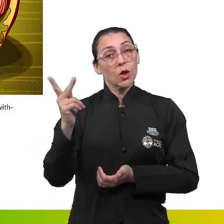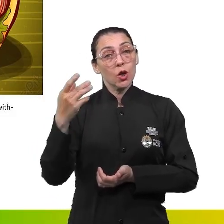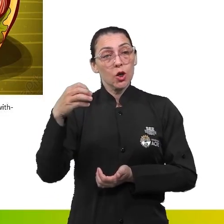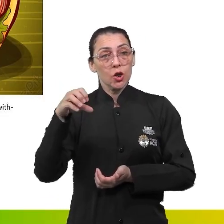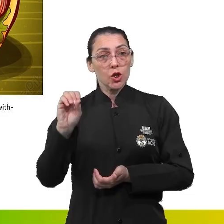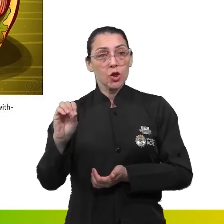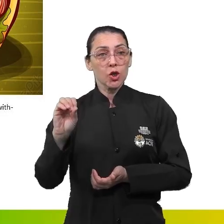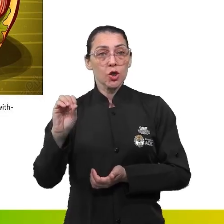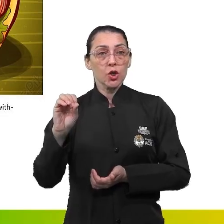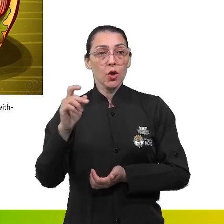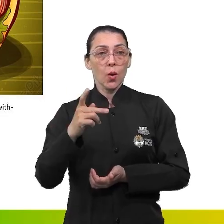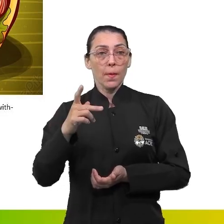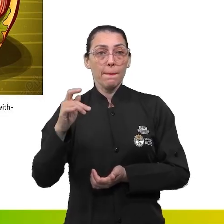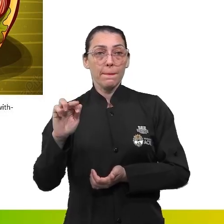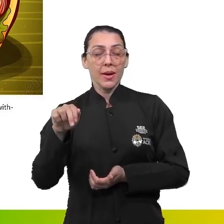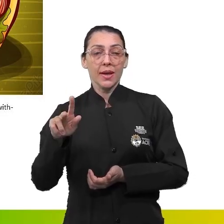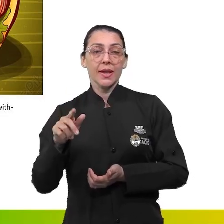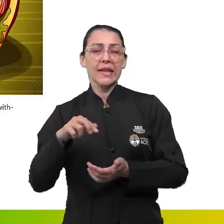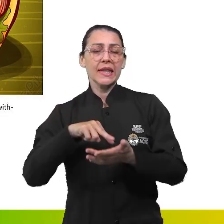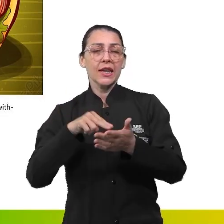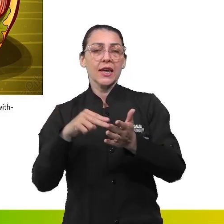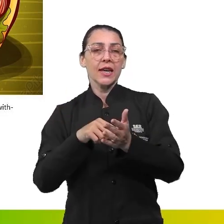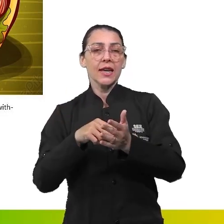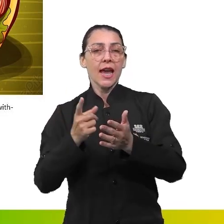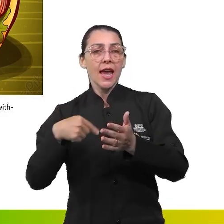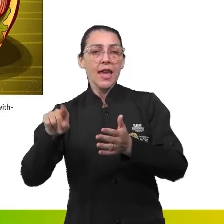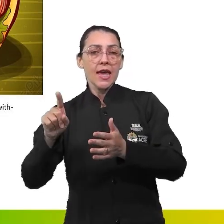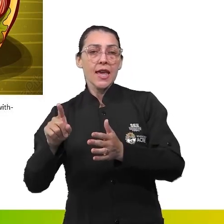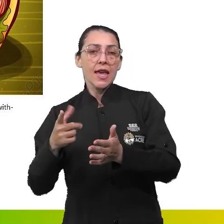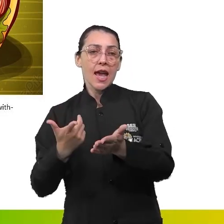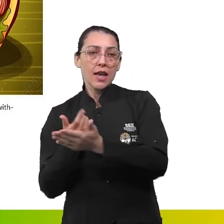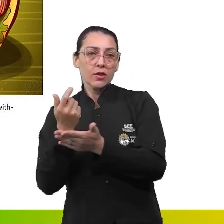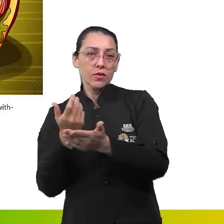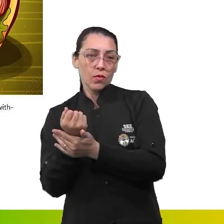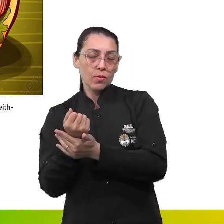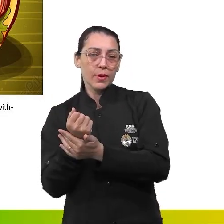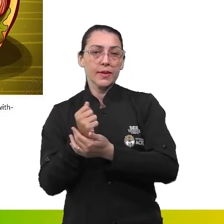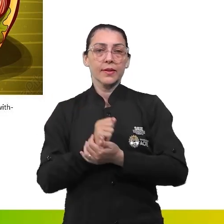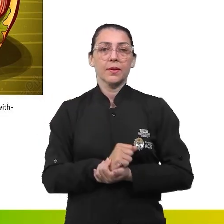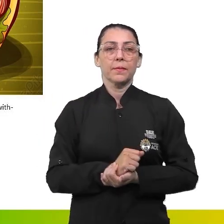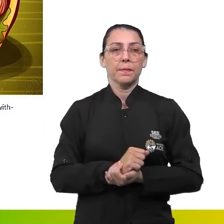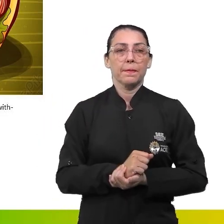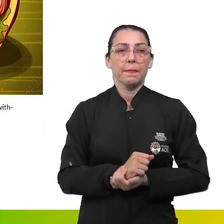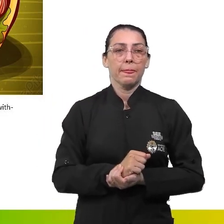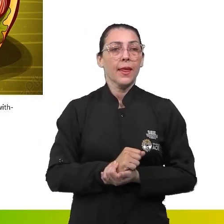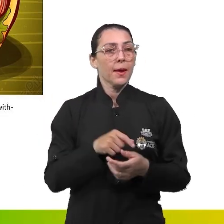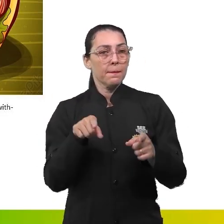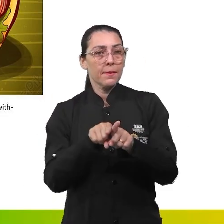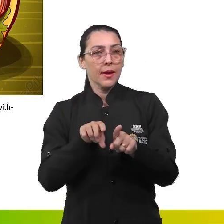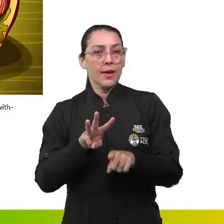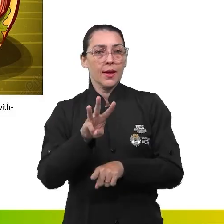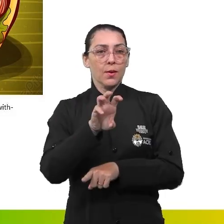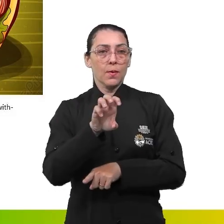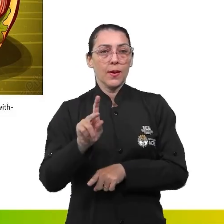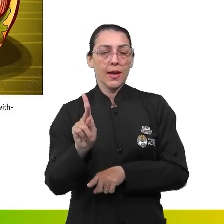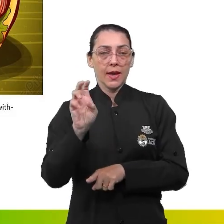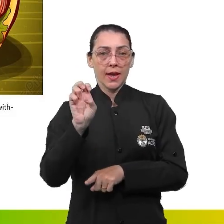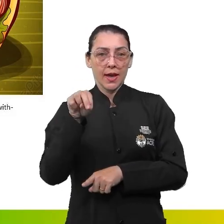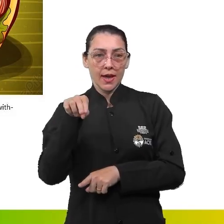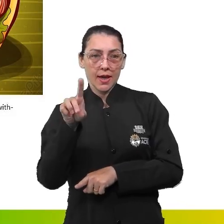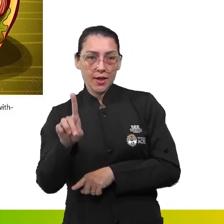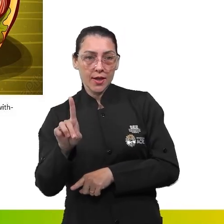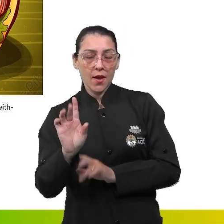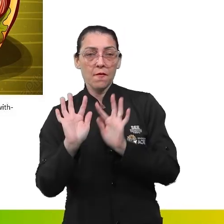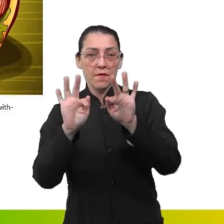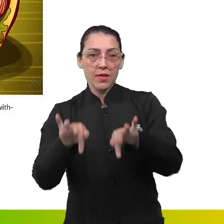shopping significa ir às compras, porém as pessoas preferem falar shopping. Nós temos o weekend, fim